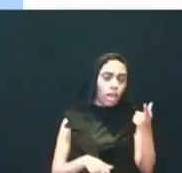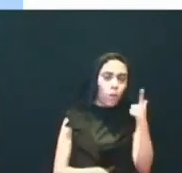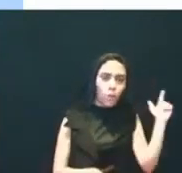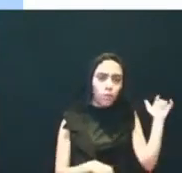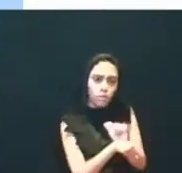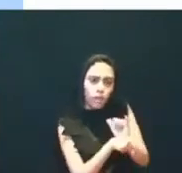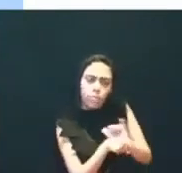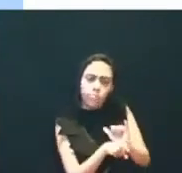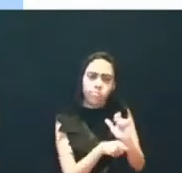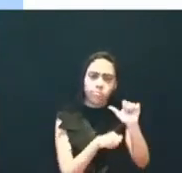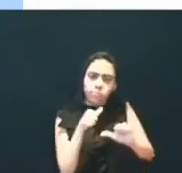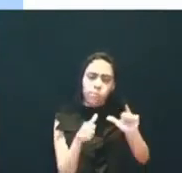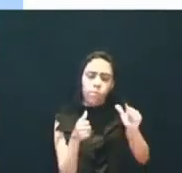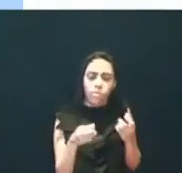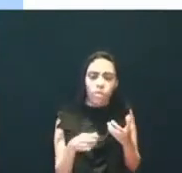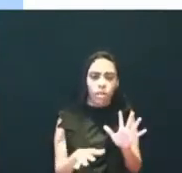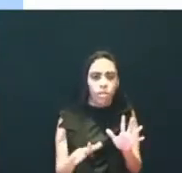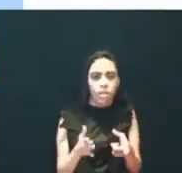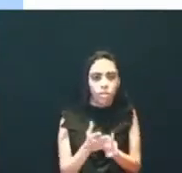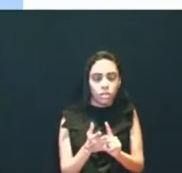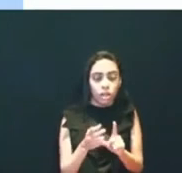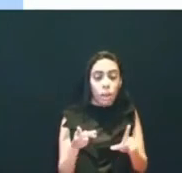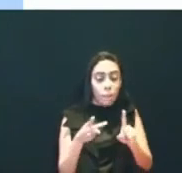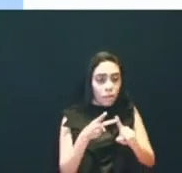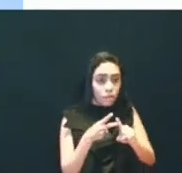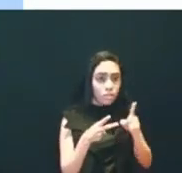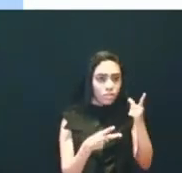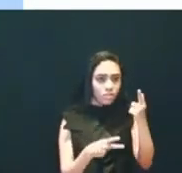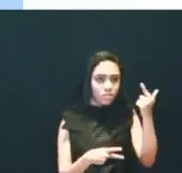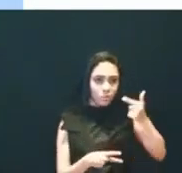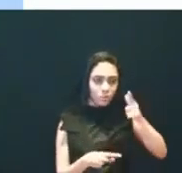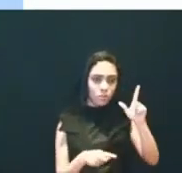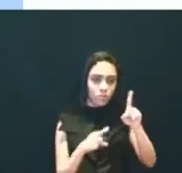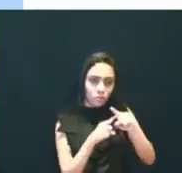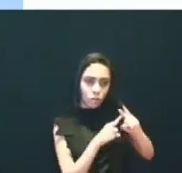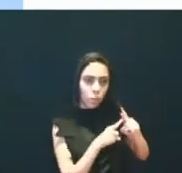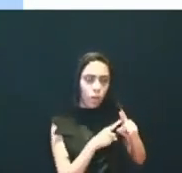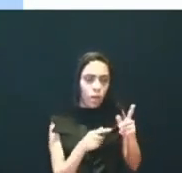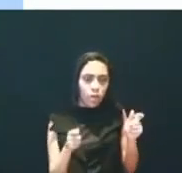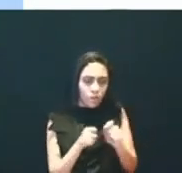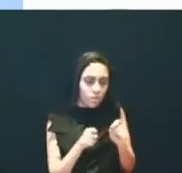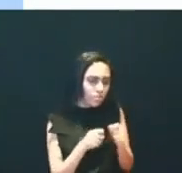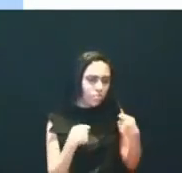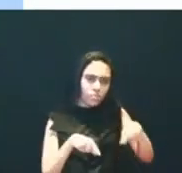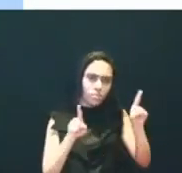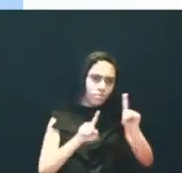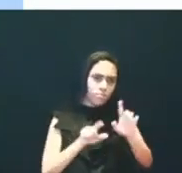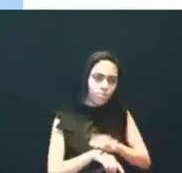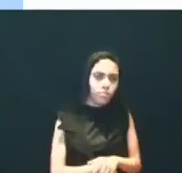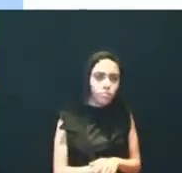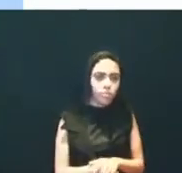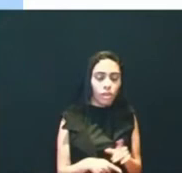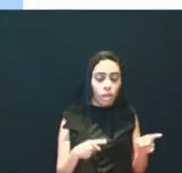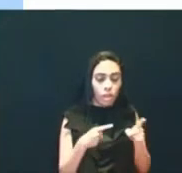forte indicação do transplante, na leucemia mieloide crônica eu praticamente não faço mais o transplante. E na